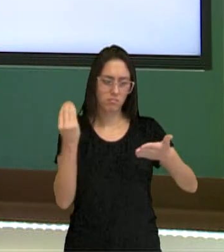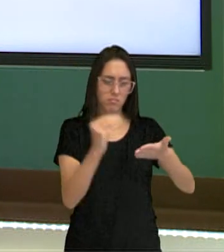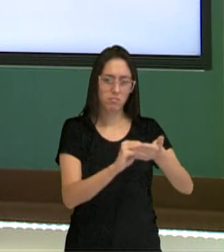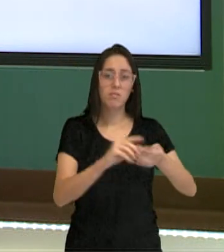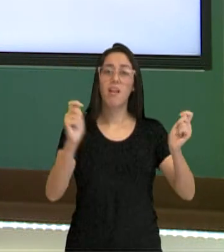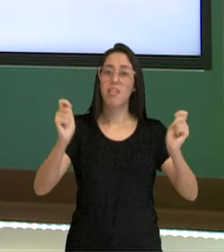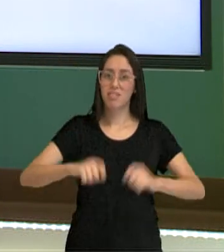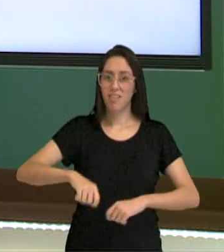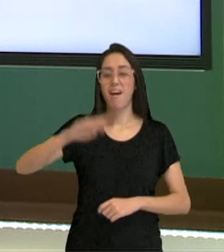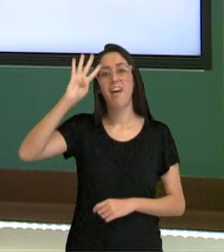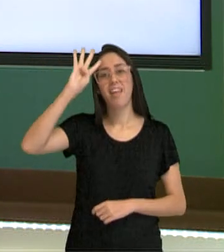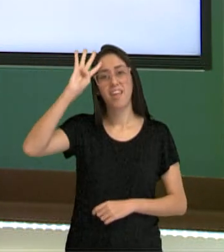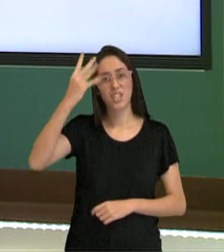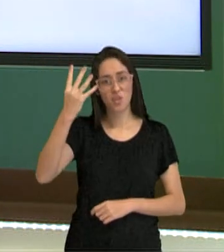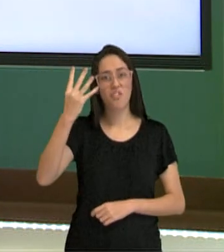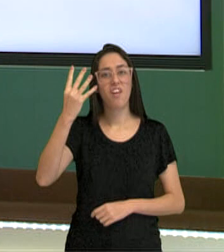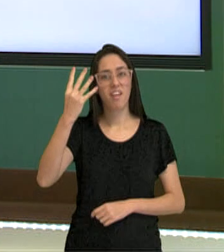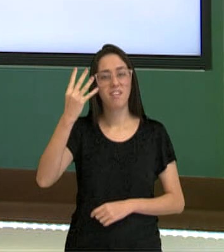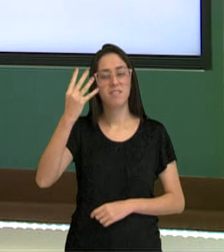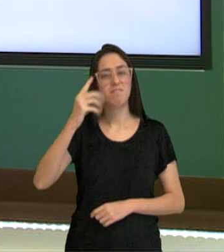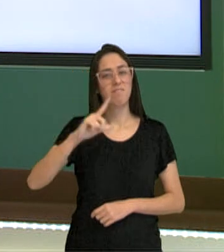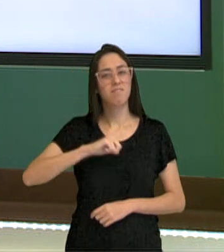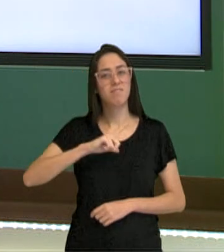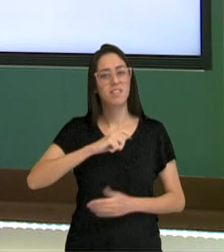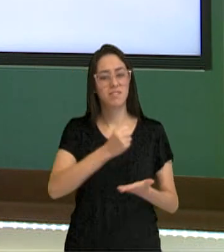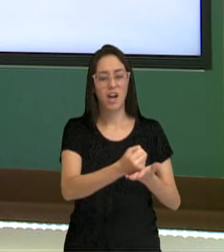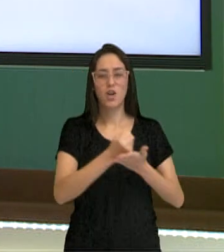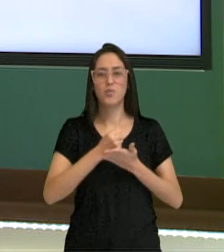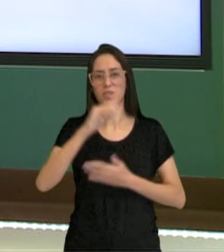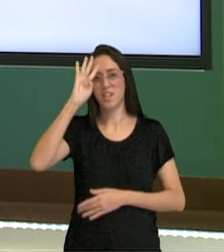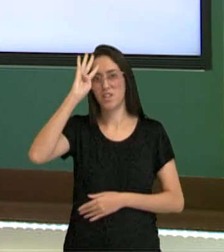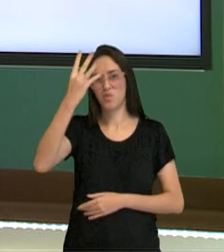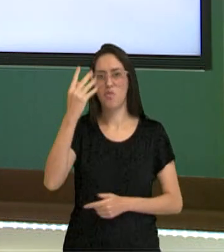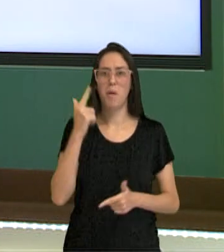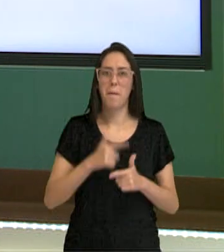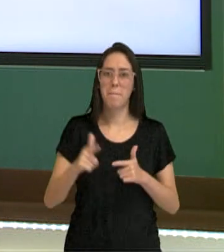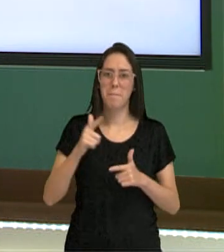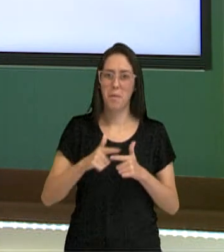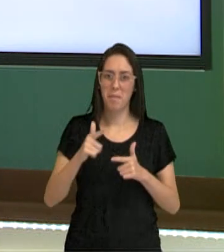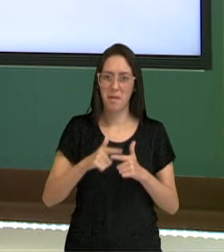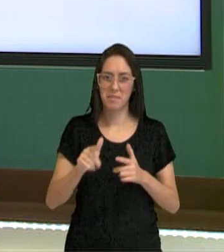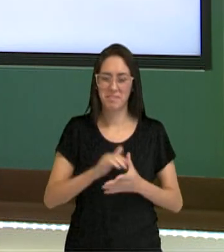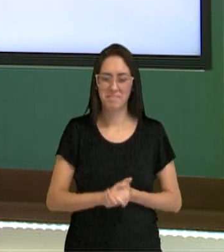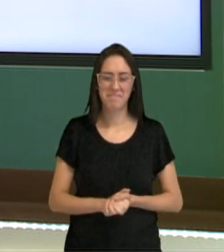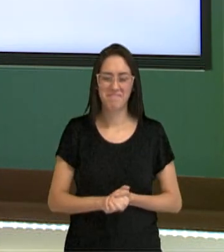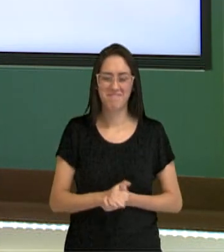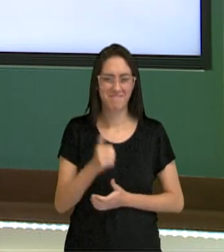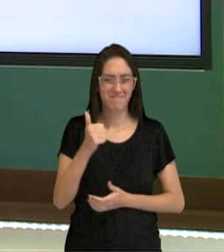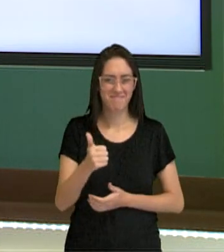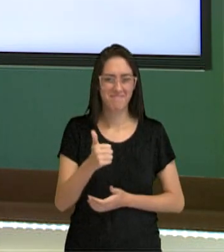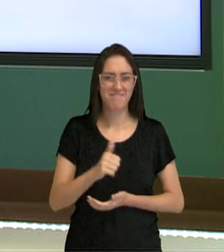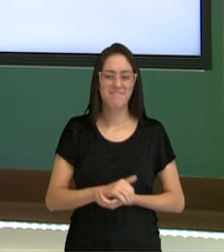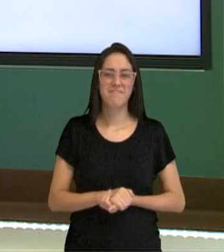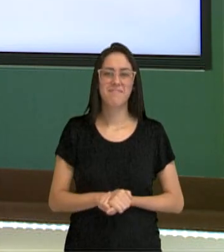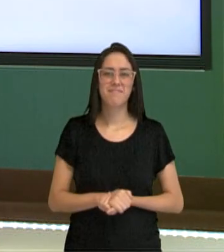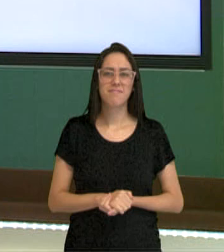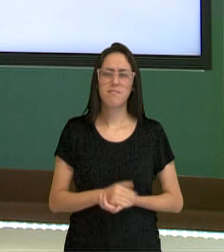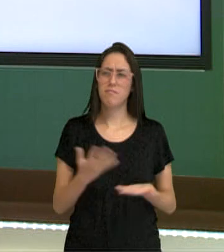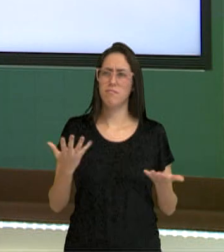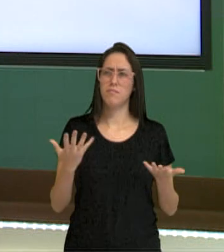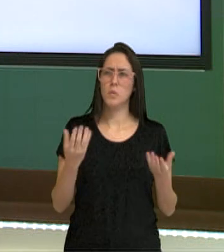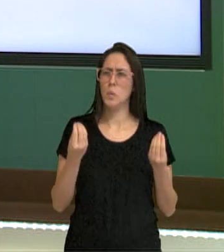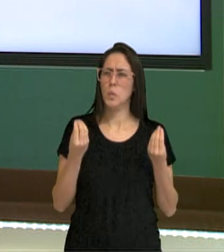resolver a equação e tem o problema tem a solução para o seu problema do dia a dia, ok? Como